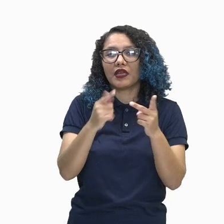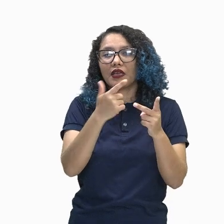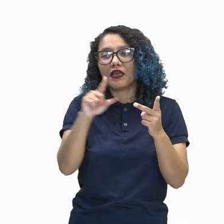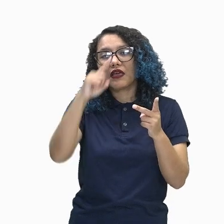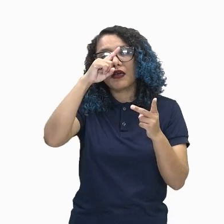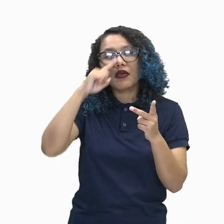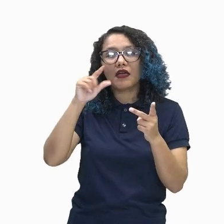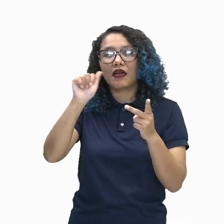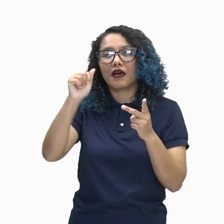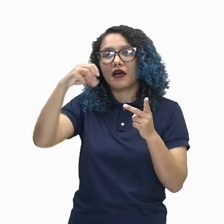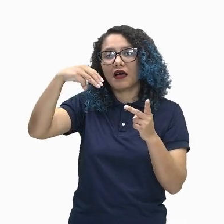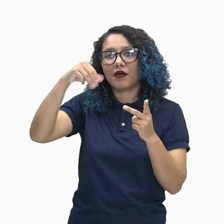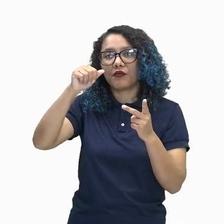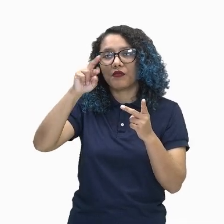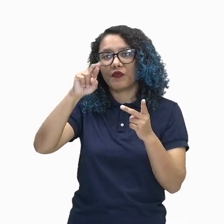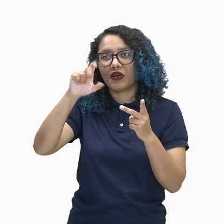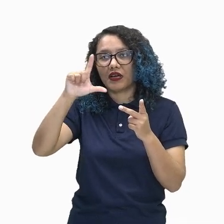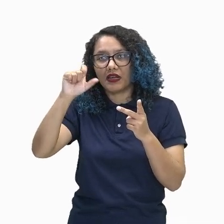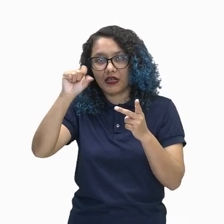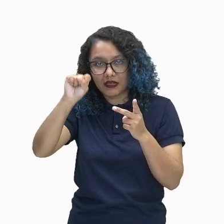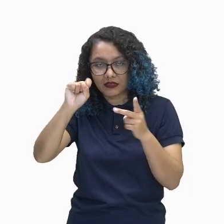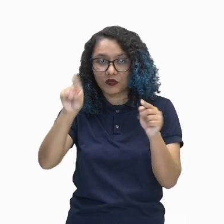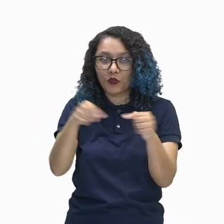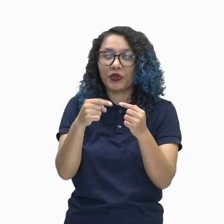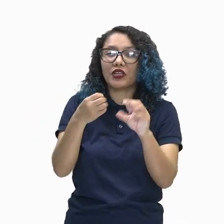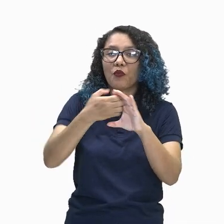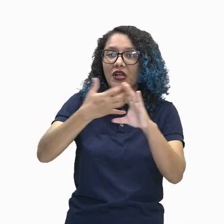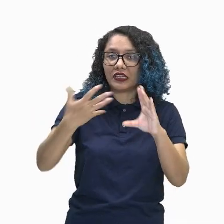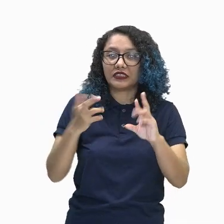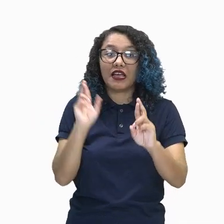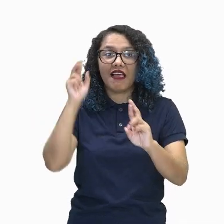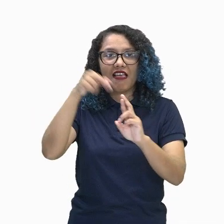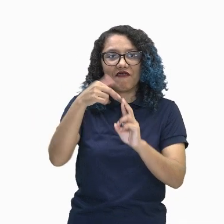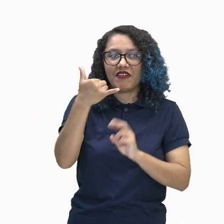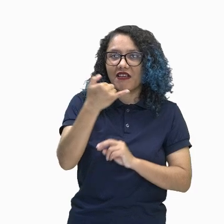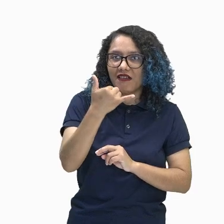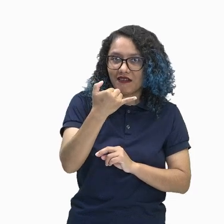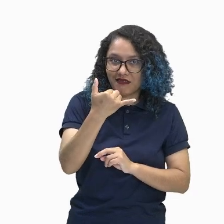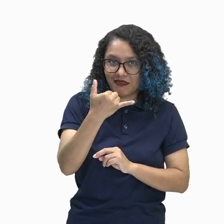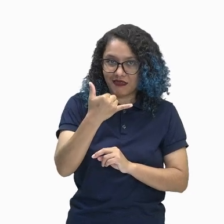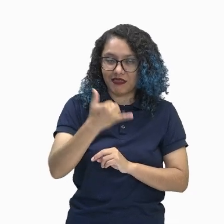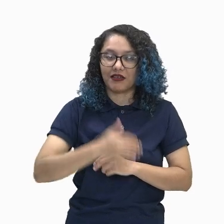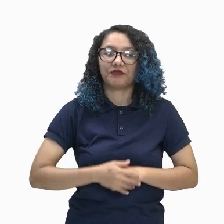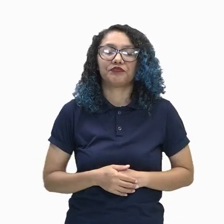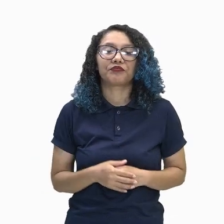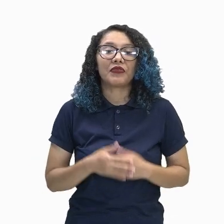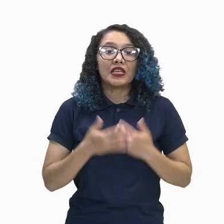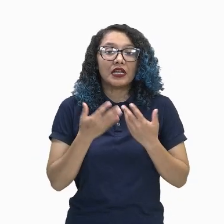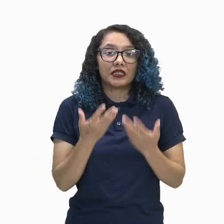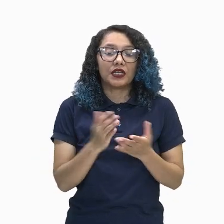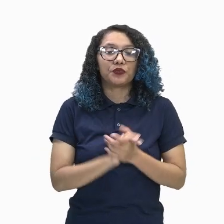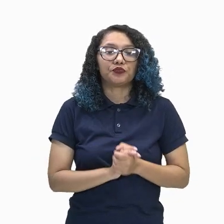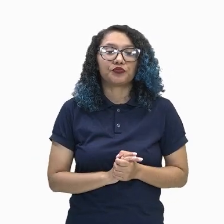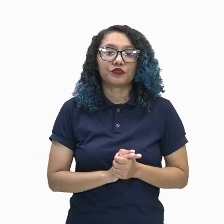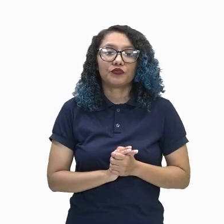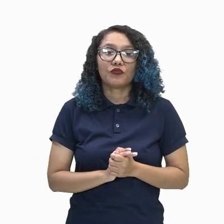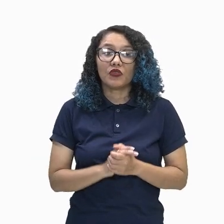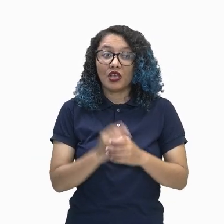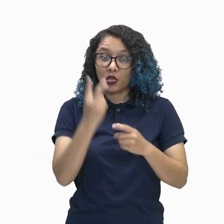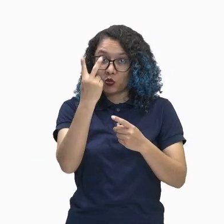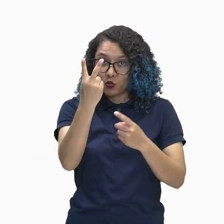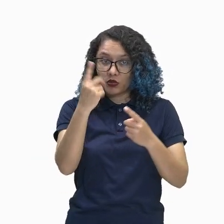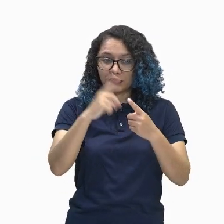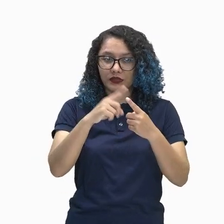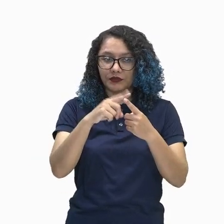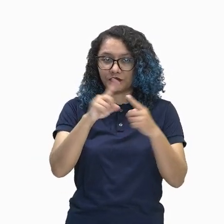que expressa para a gente uma característica relacionada à caneta. Observe que 2, a palavra que expressa